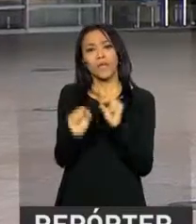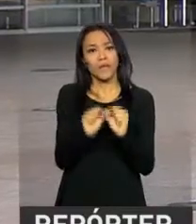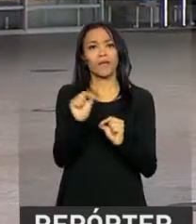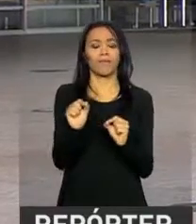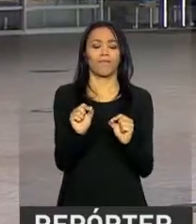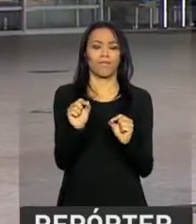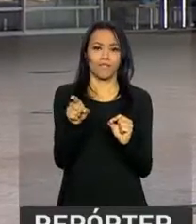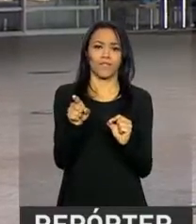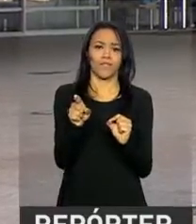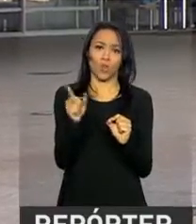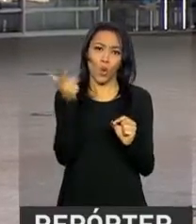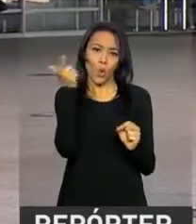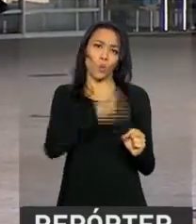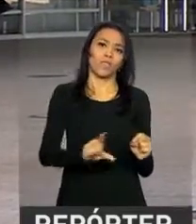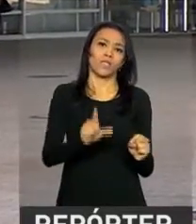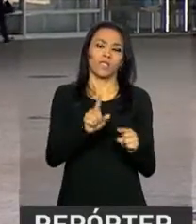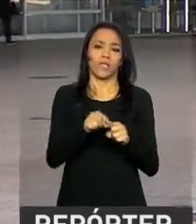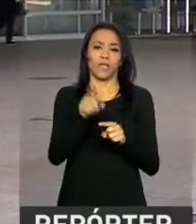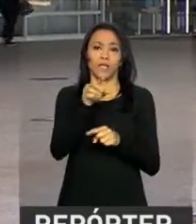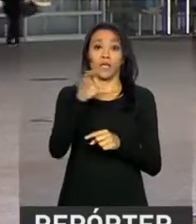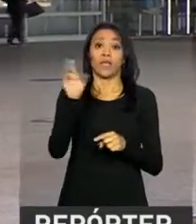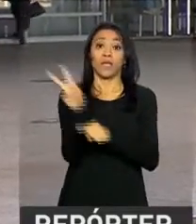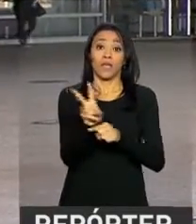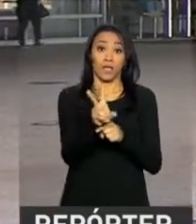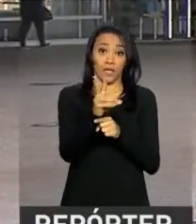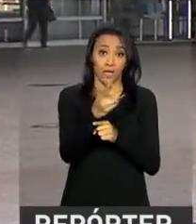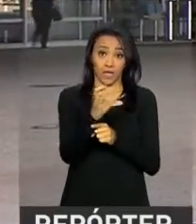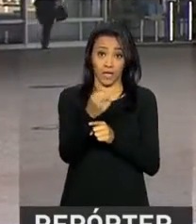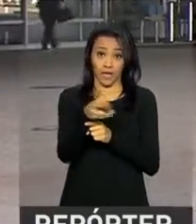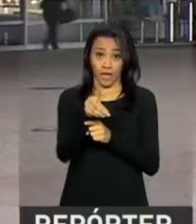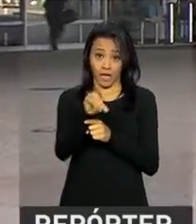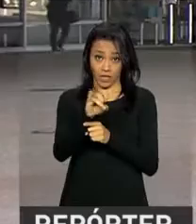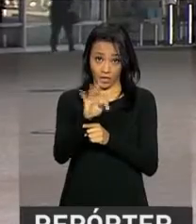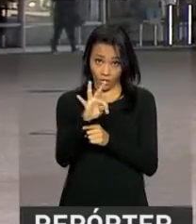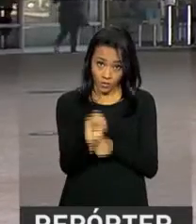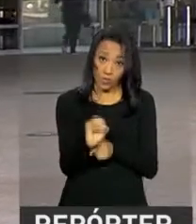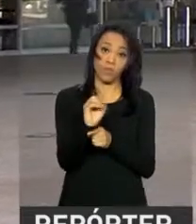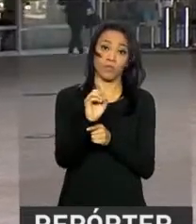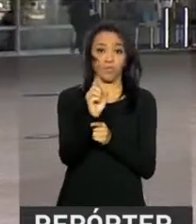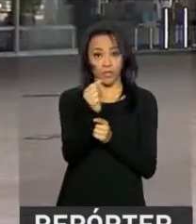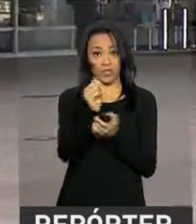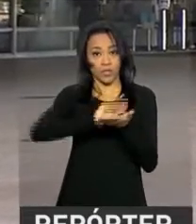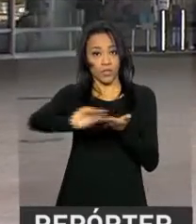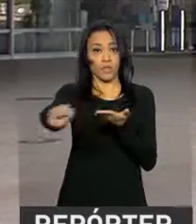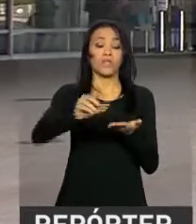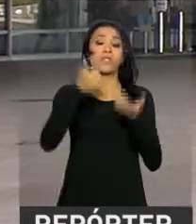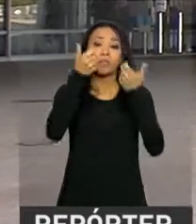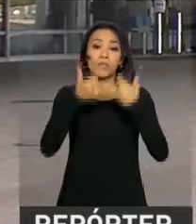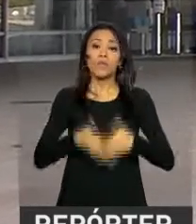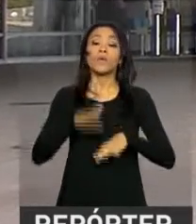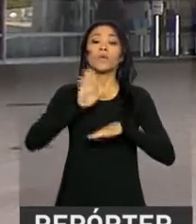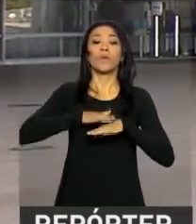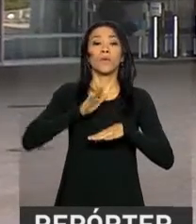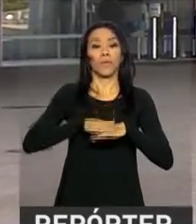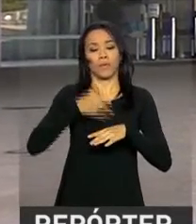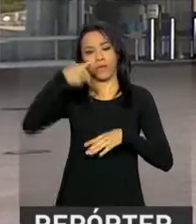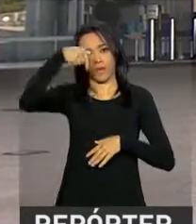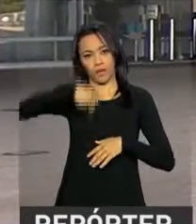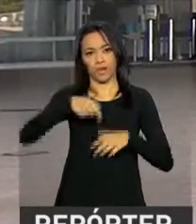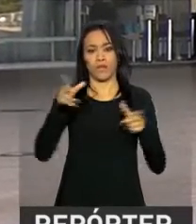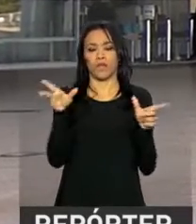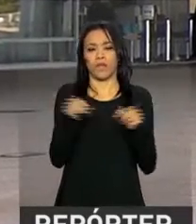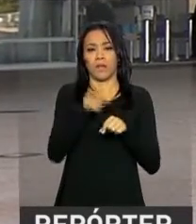verdade, de crédito orçamentário para essa finalidade. Segundo explicou a Casa Civil da Presidência da